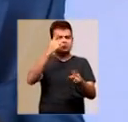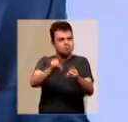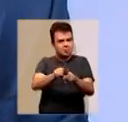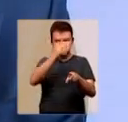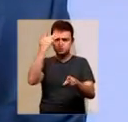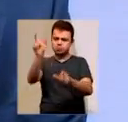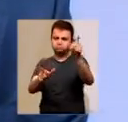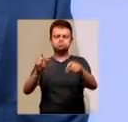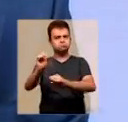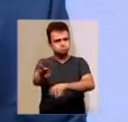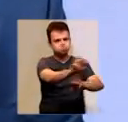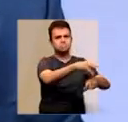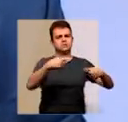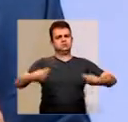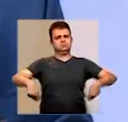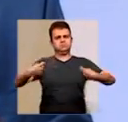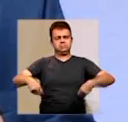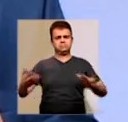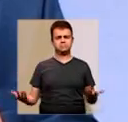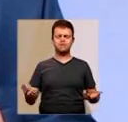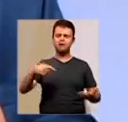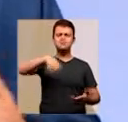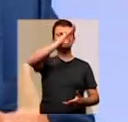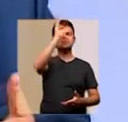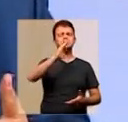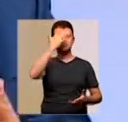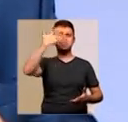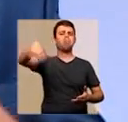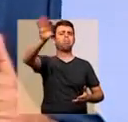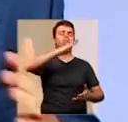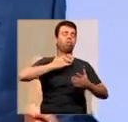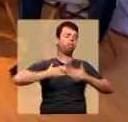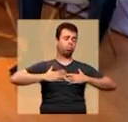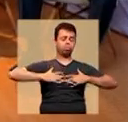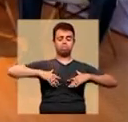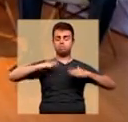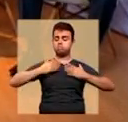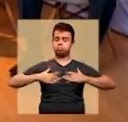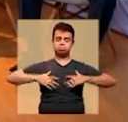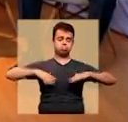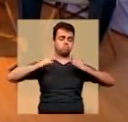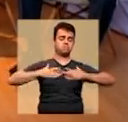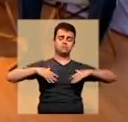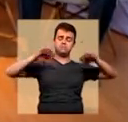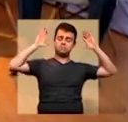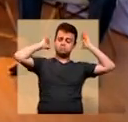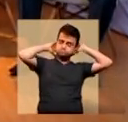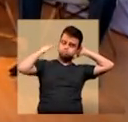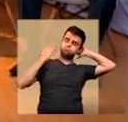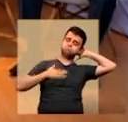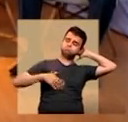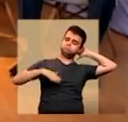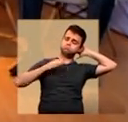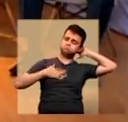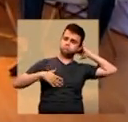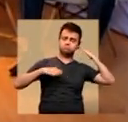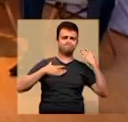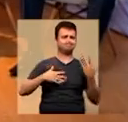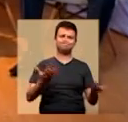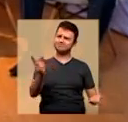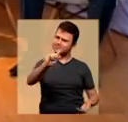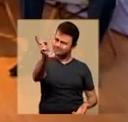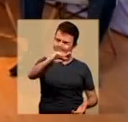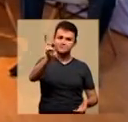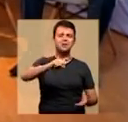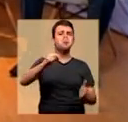educar, nós temos que fazer. Mas me parece que o povo brasileiro é muito tranquilo, é muito sossegado. Pacato, né? Acho que tem que